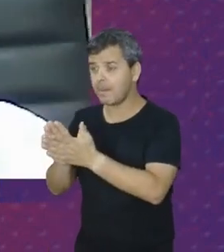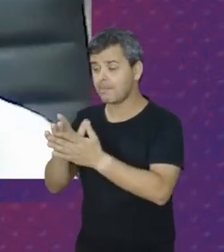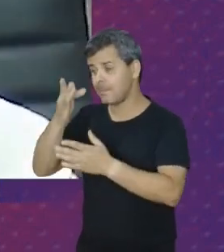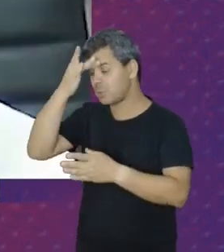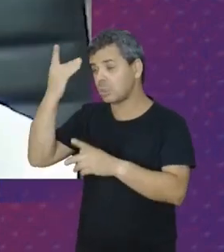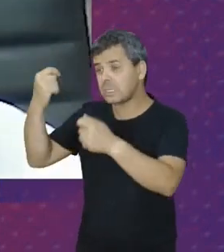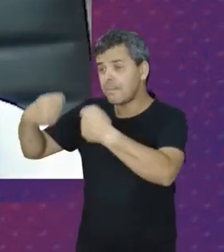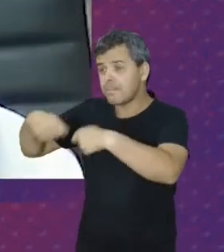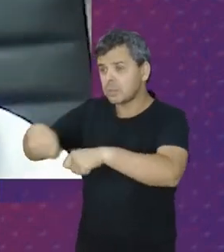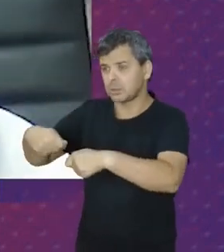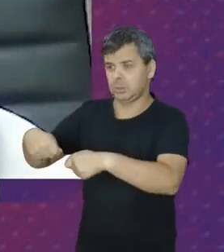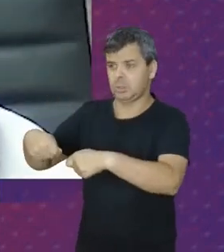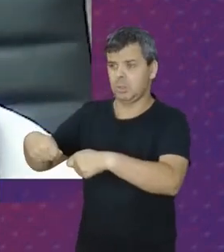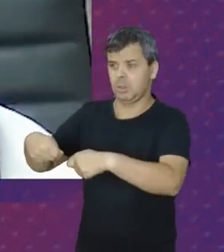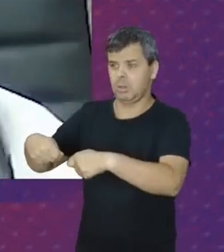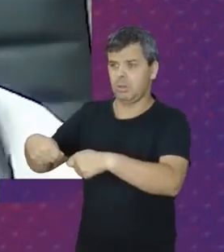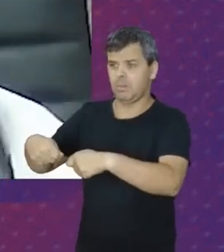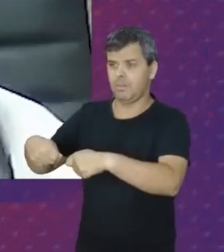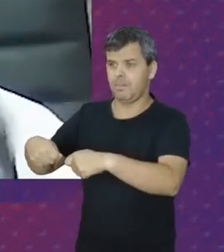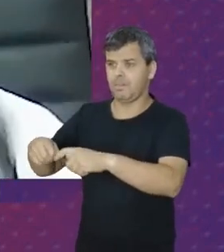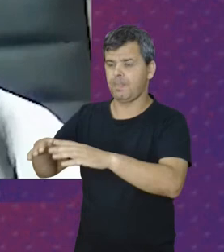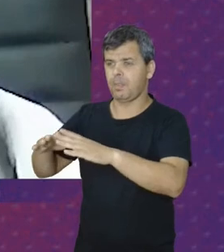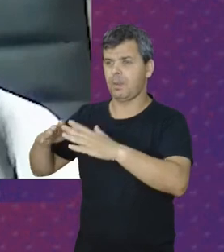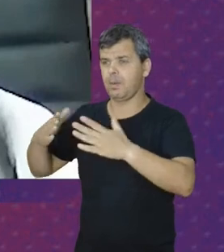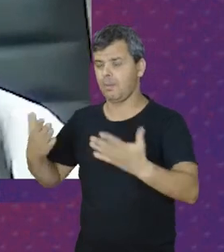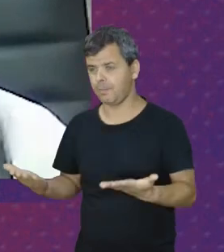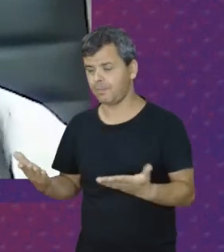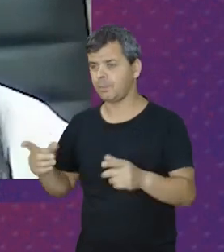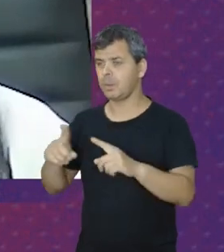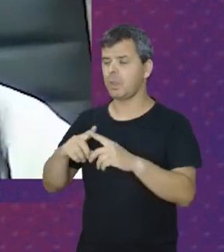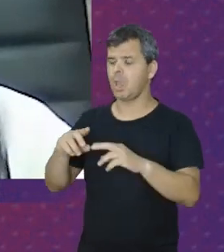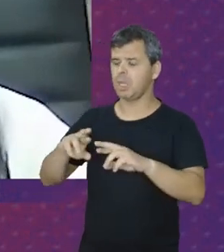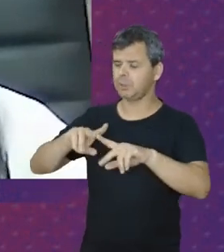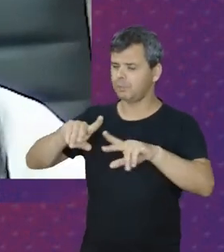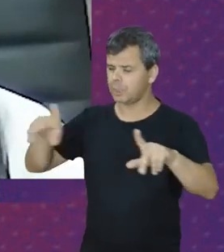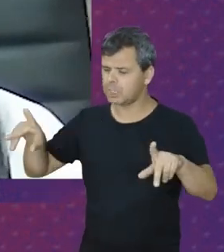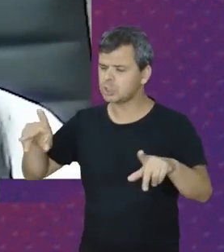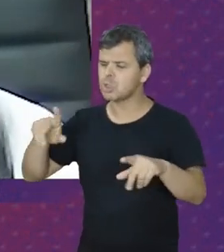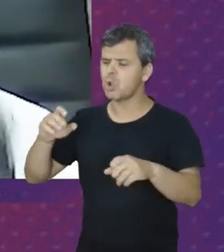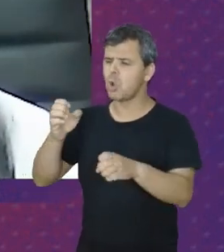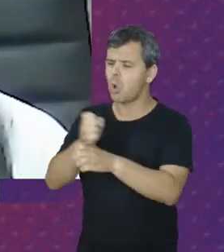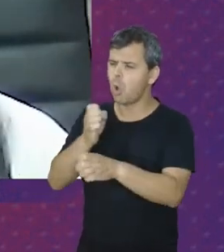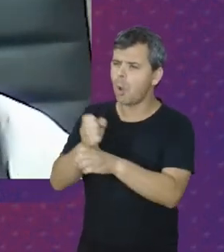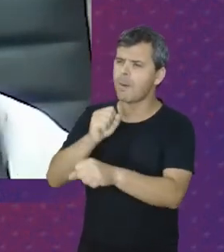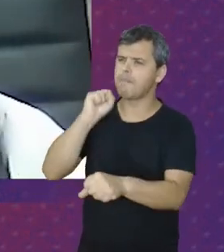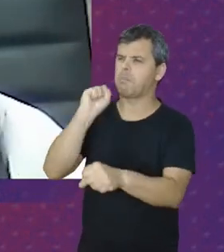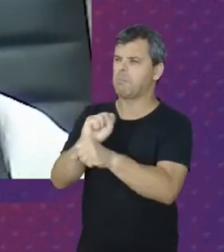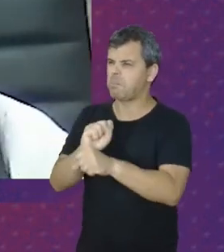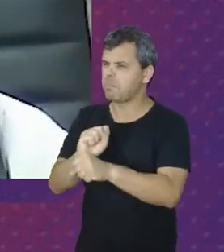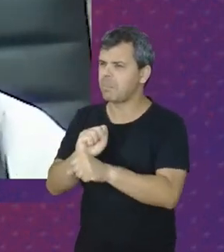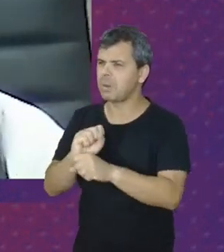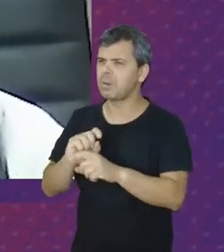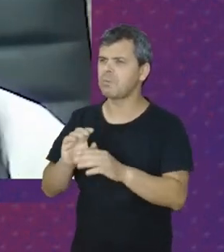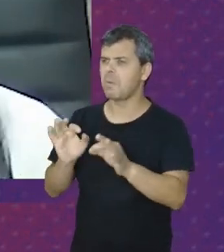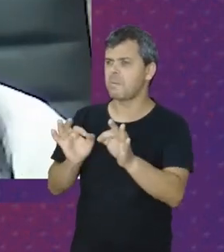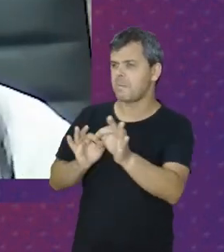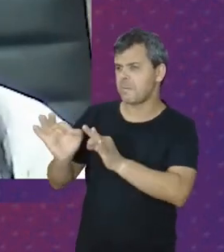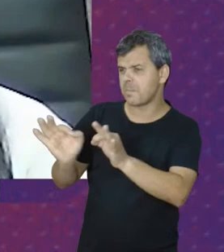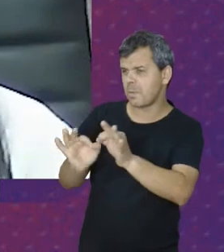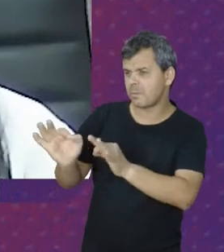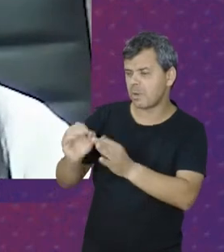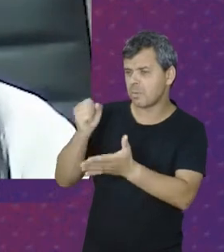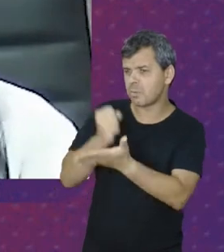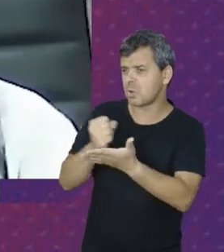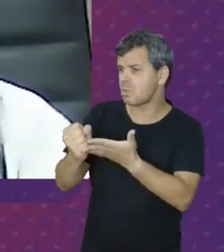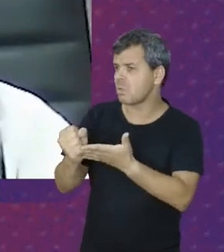carentes da faixa 1 do Minha Casa Minha Vida. Pois bem, além das inúmeras obras paradas, inúmeras obras que foram preparadas para serem